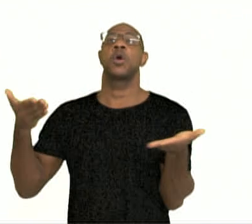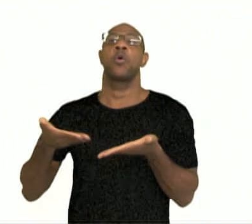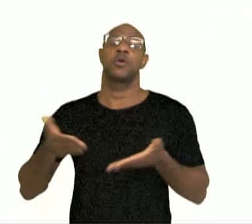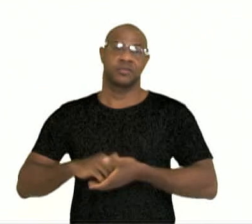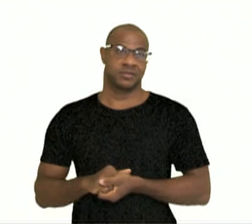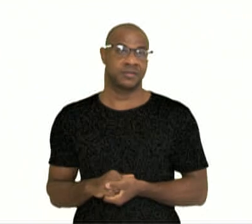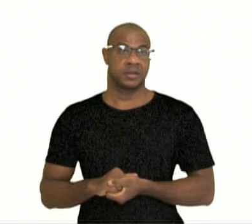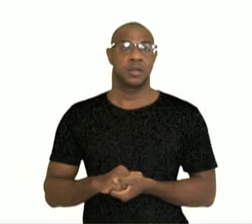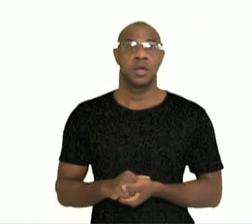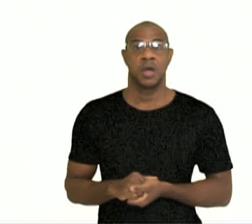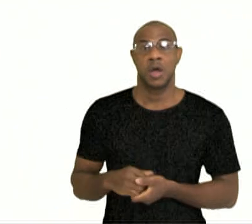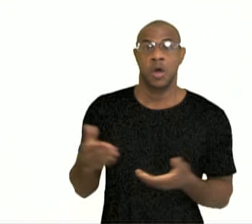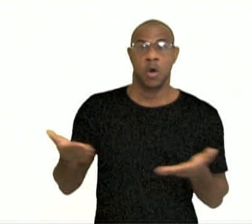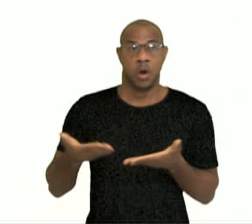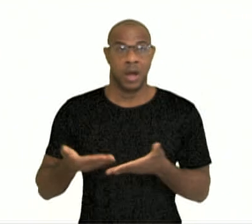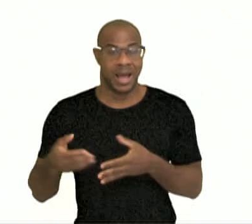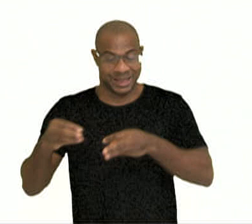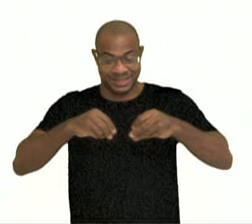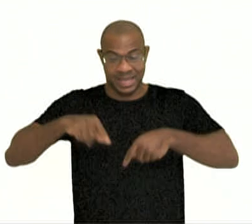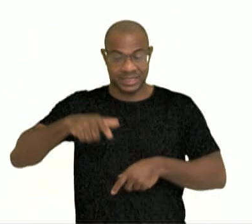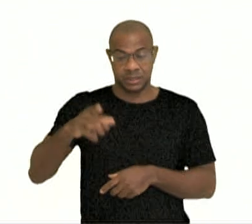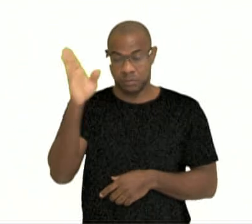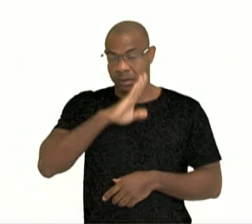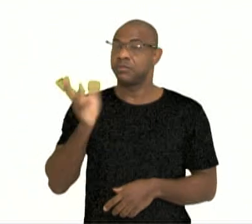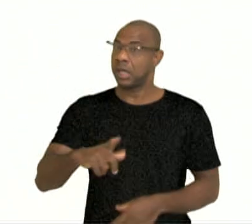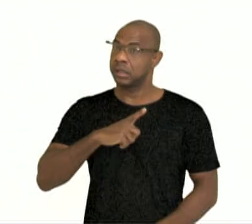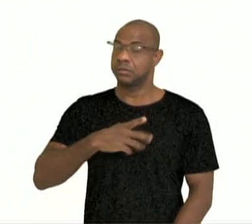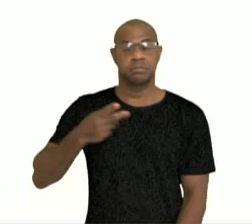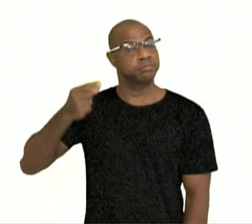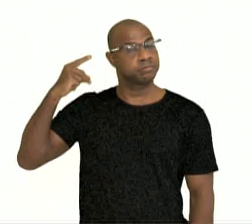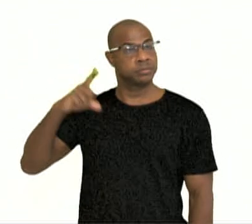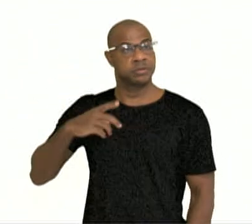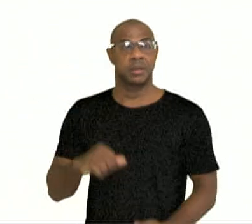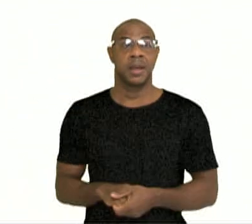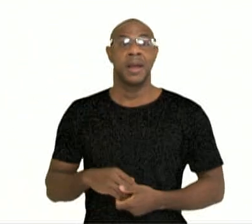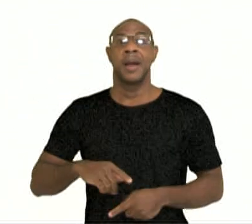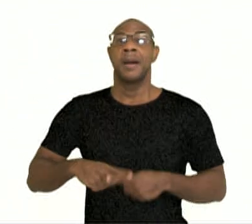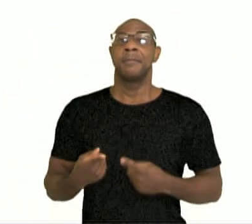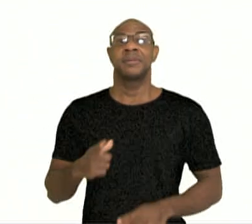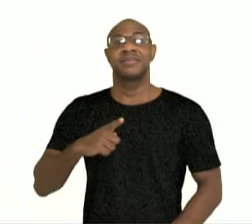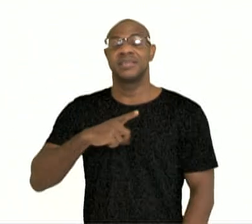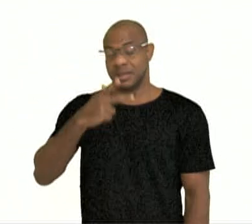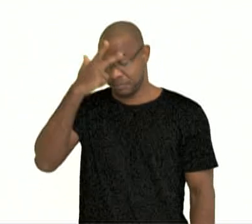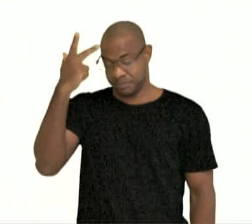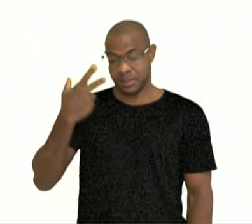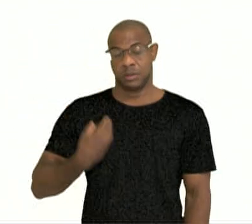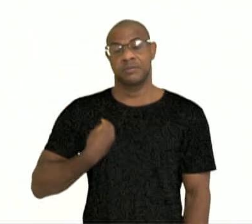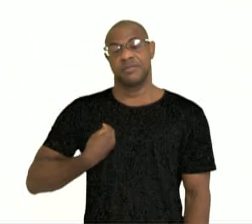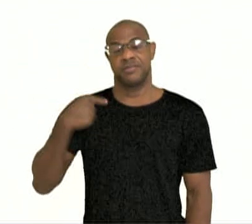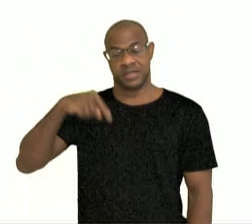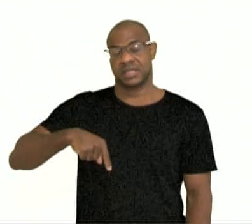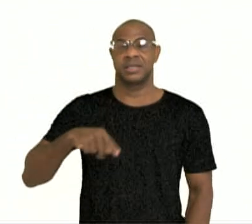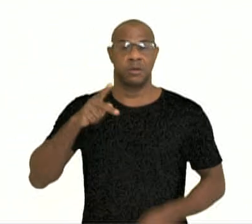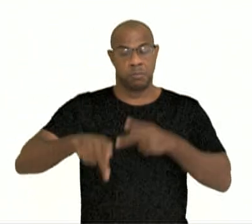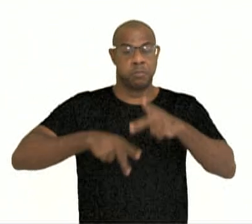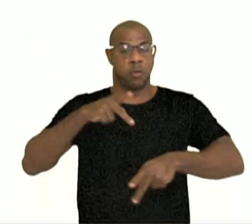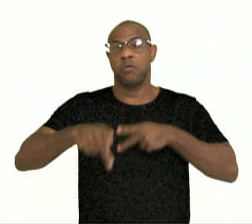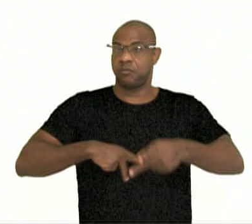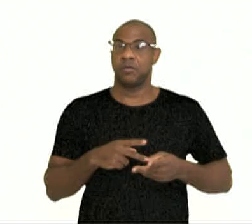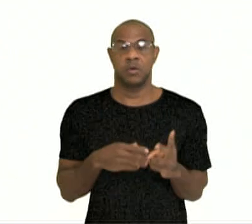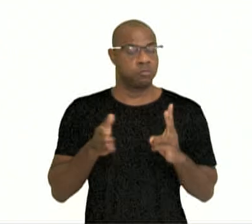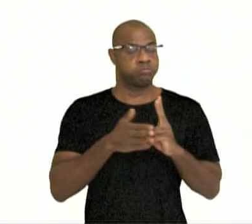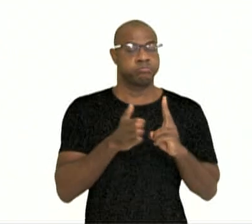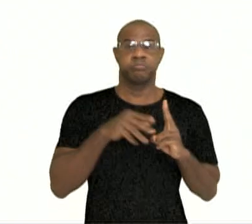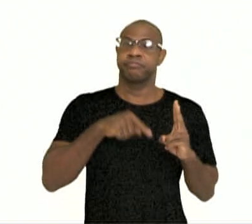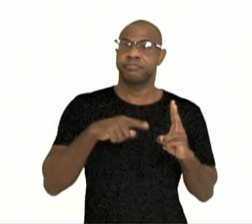O solo do Brasil já existia, as terras já existiam. Nós tínhamos povos que viviam aqui, né? Diferentes grupos étnicos que